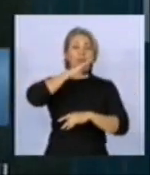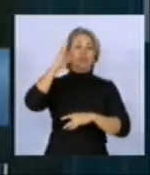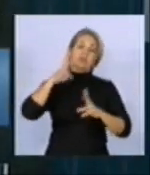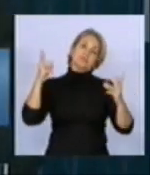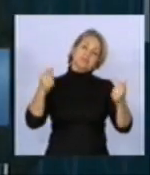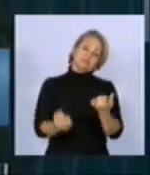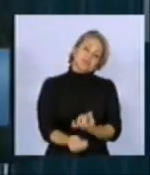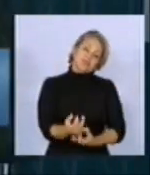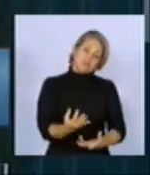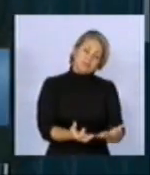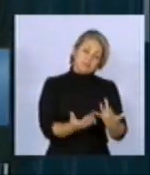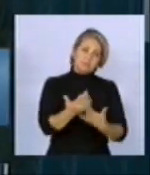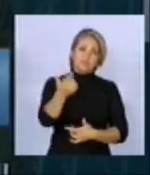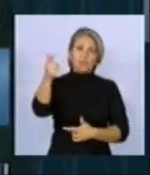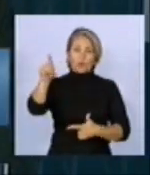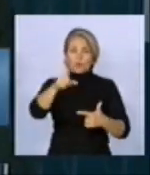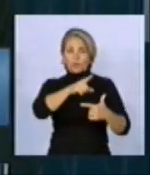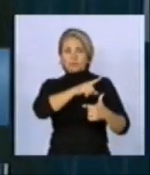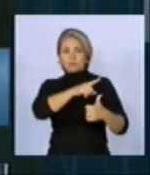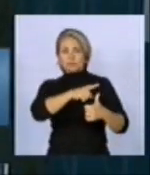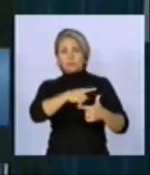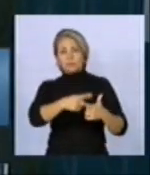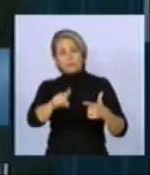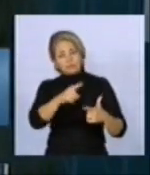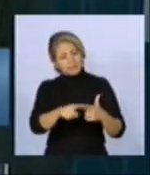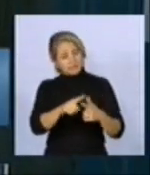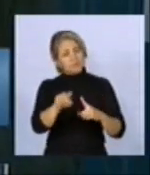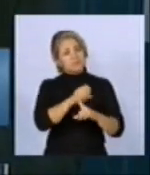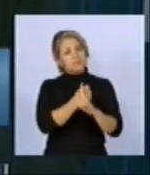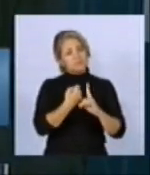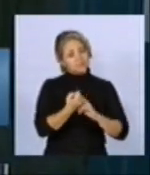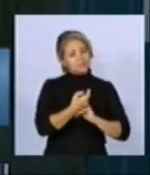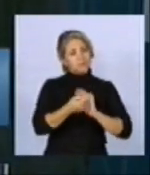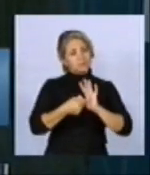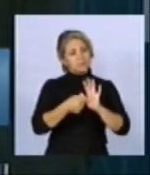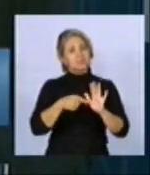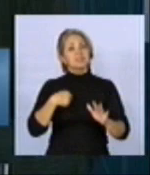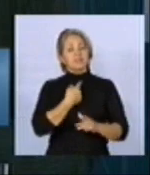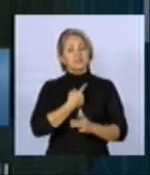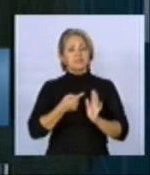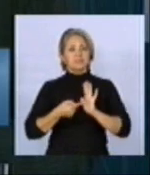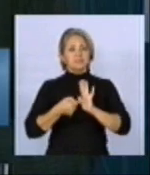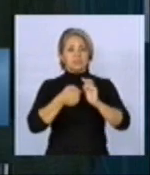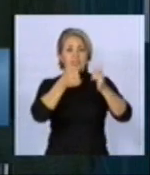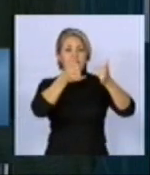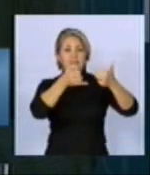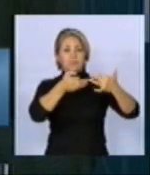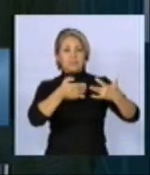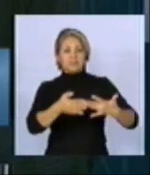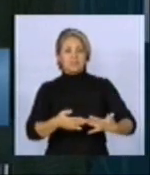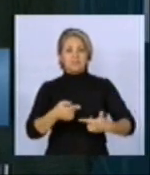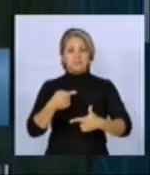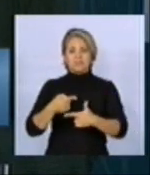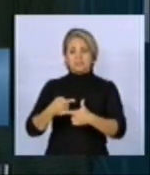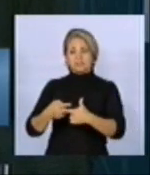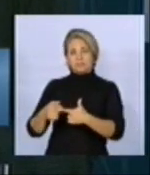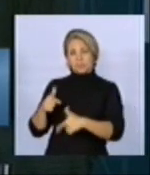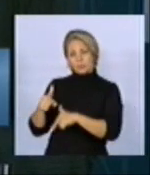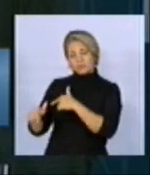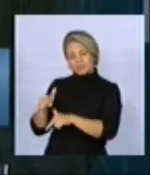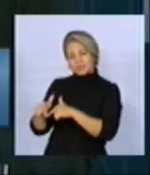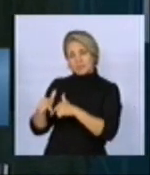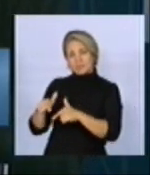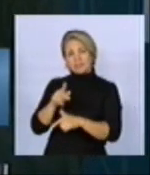queima uma outra questão também eh social que coloca Inclusive a gente cita aqui o trabalho da professora Maria